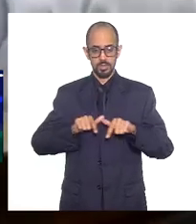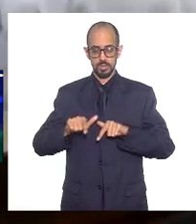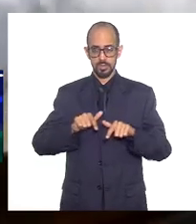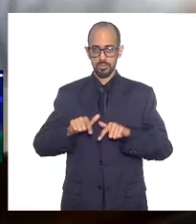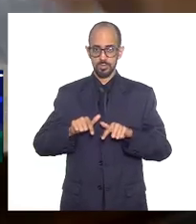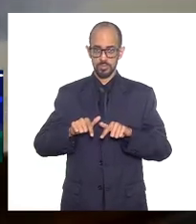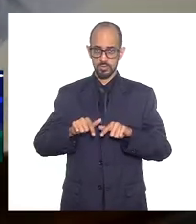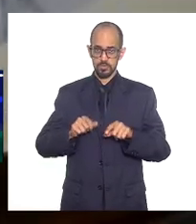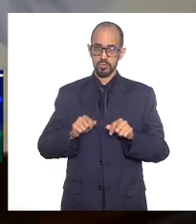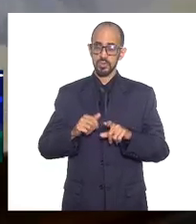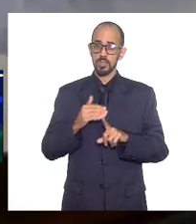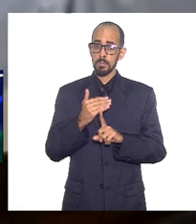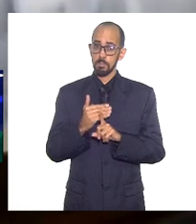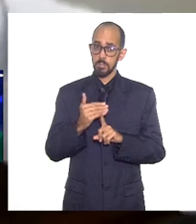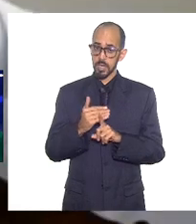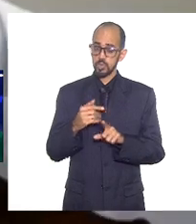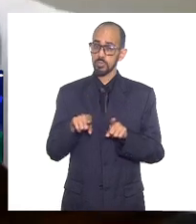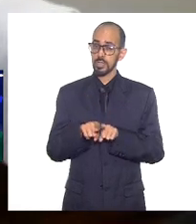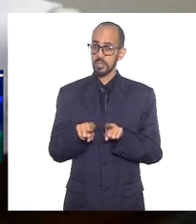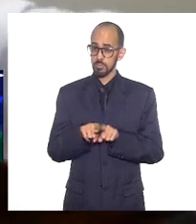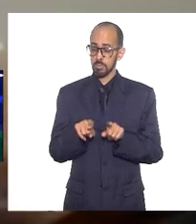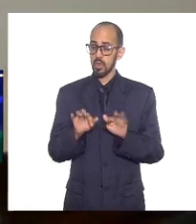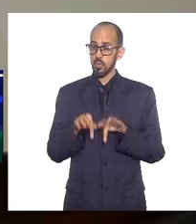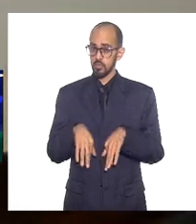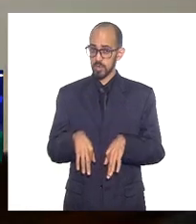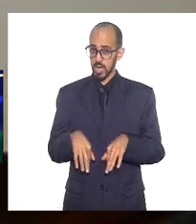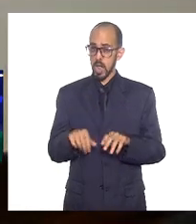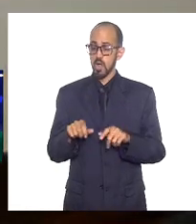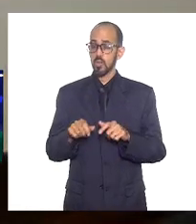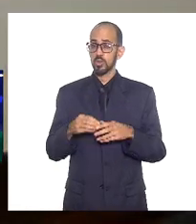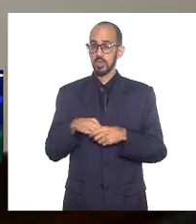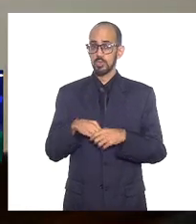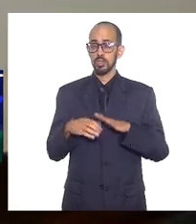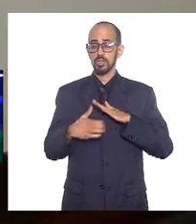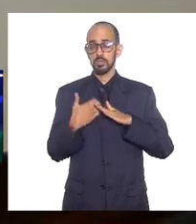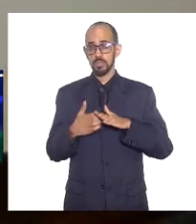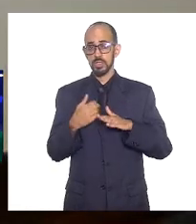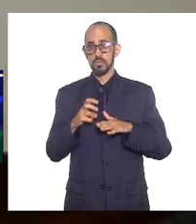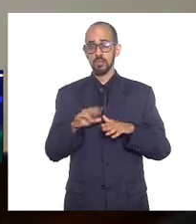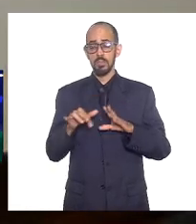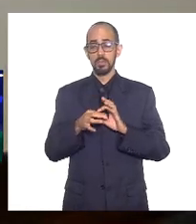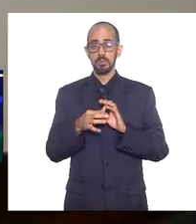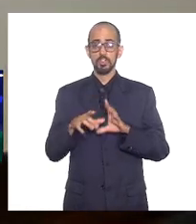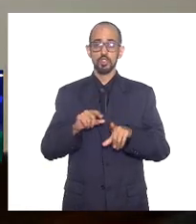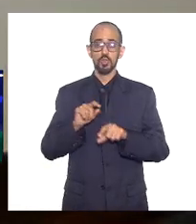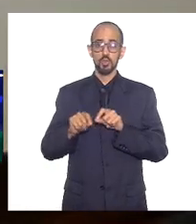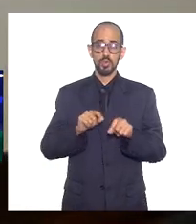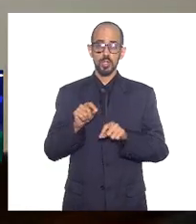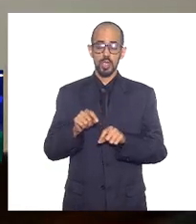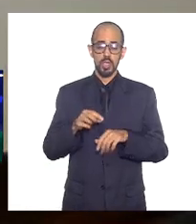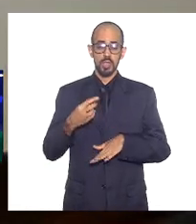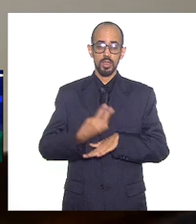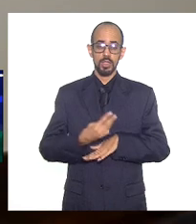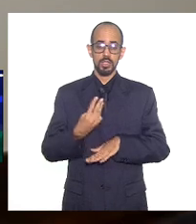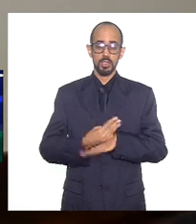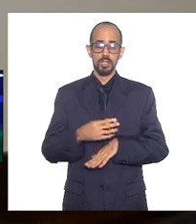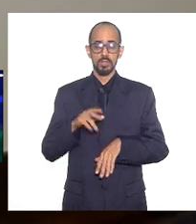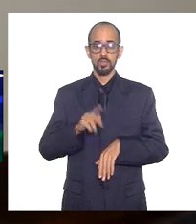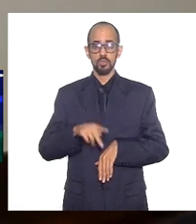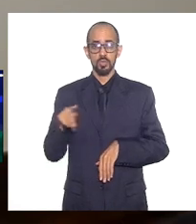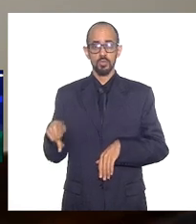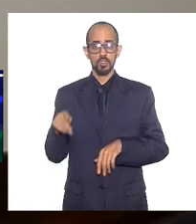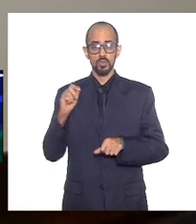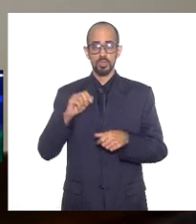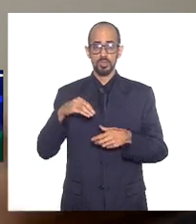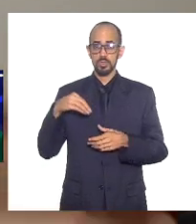meio, mas também às atividades finalísticas das organizações, isso vai permitir, sabe o quê? Terceirização de professores